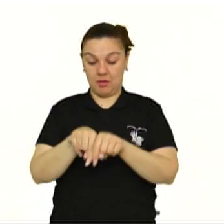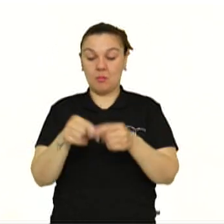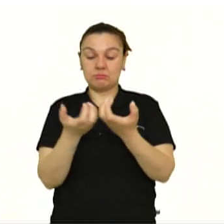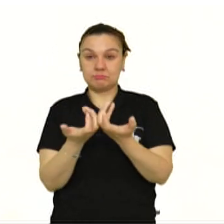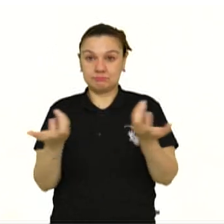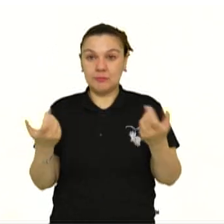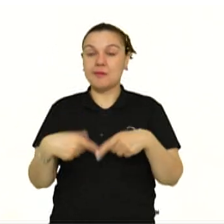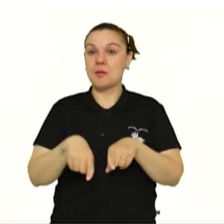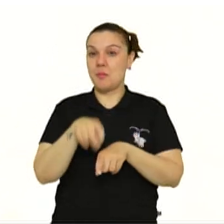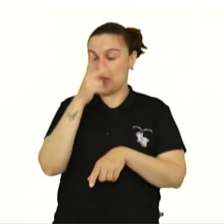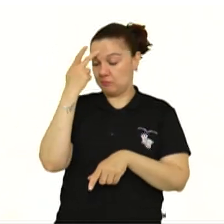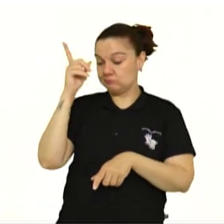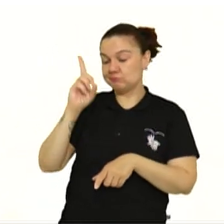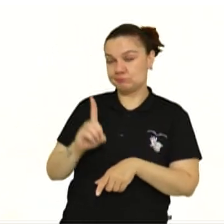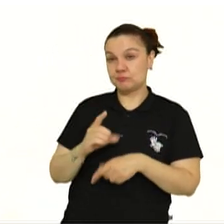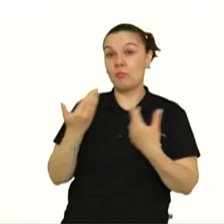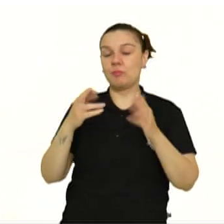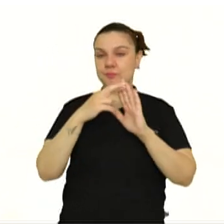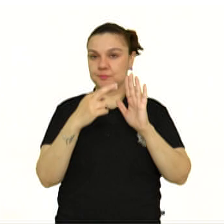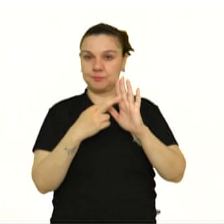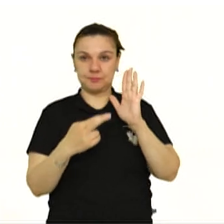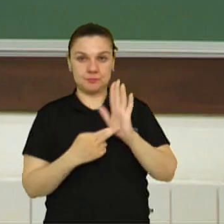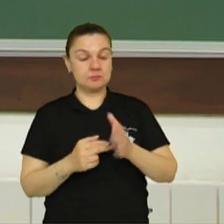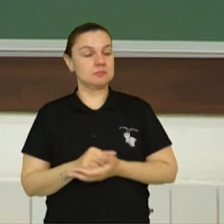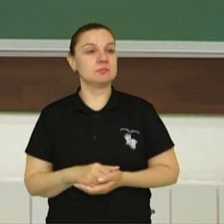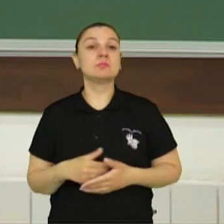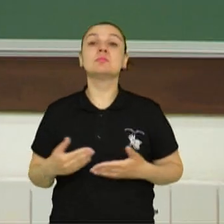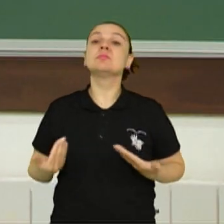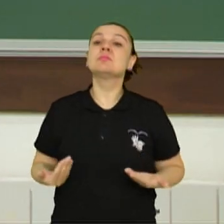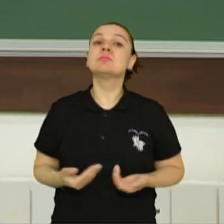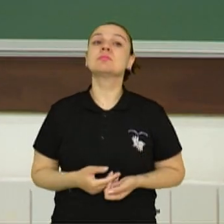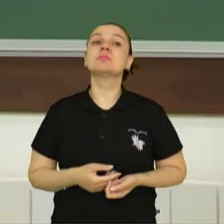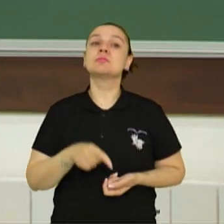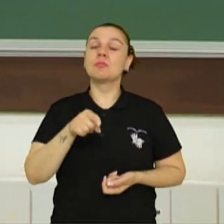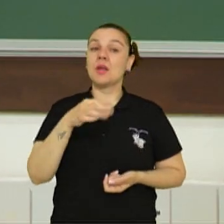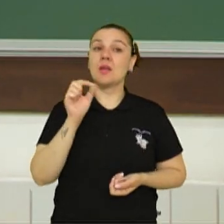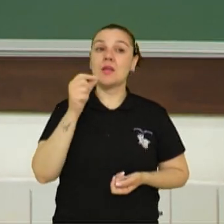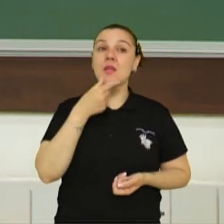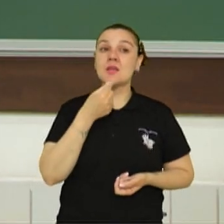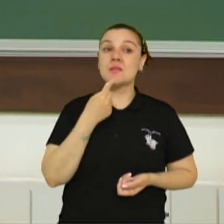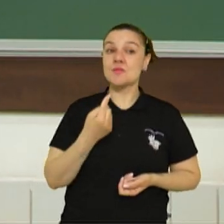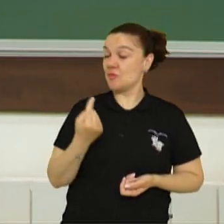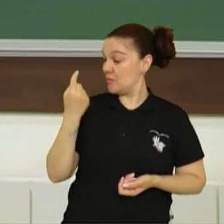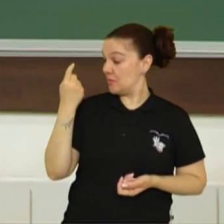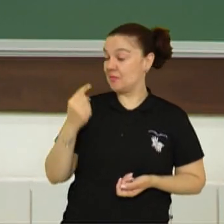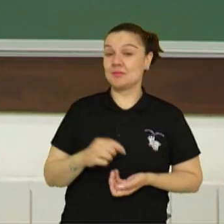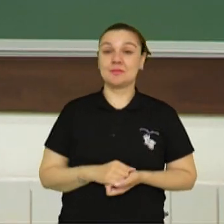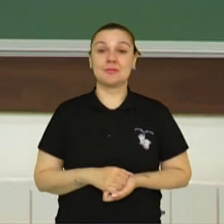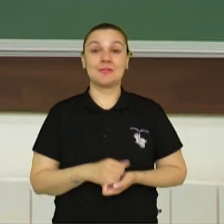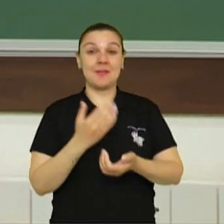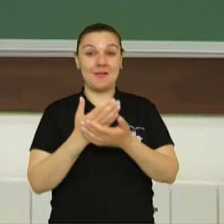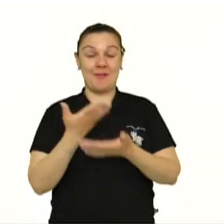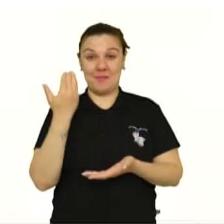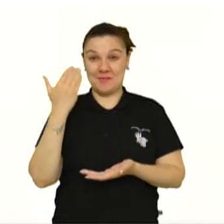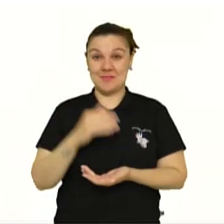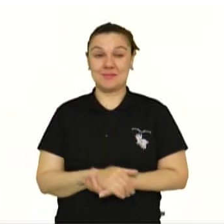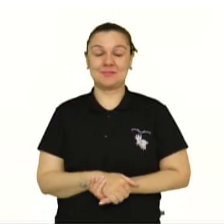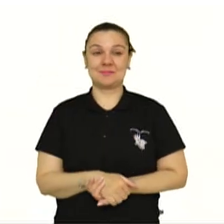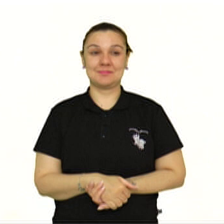deficientes, conhecer algumas regras, tá? E aí, eu quero saber se vocês descobriram quem que é esse atleta que eu coloquei no último slide